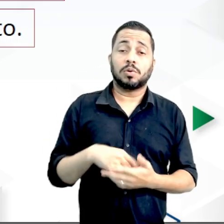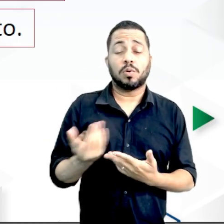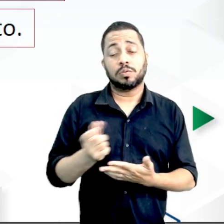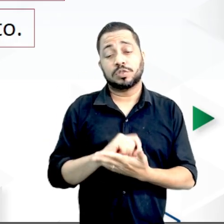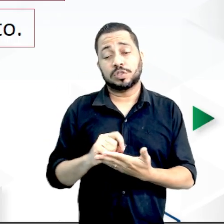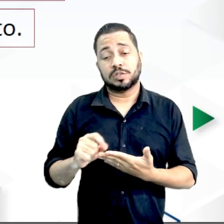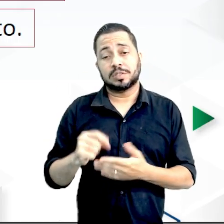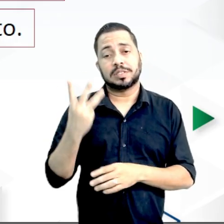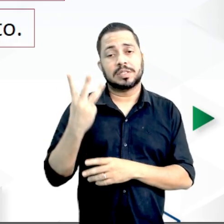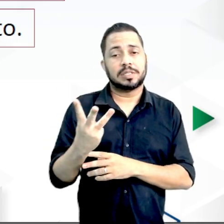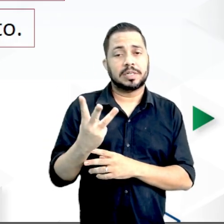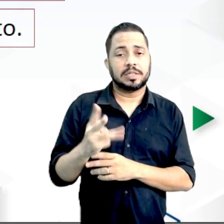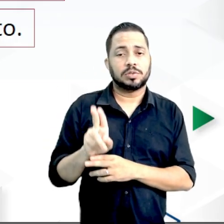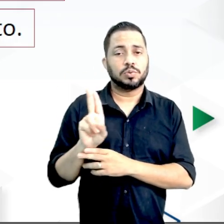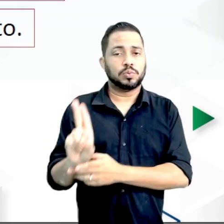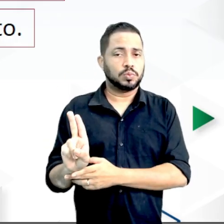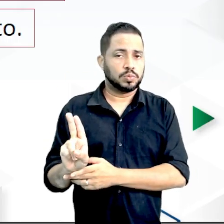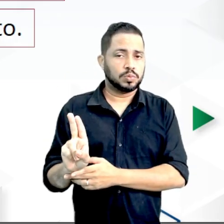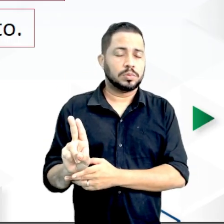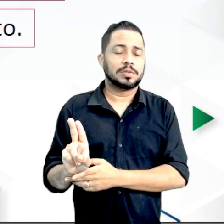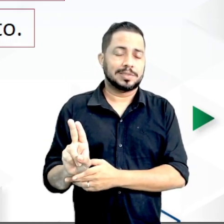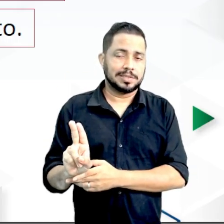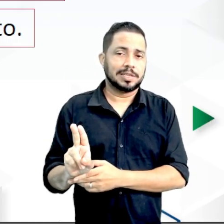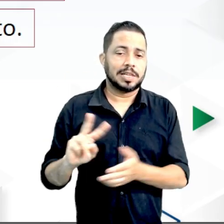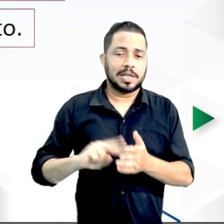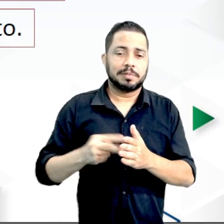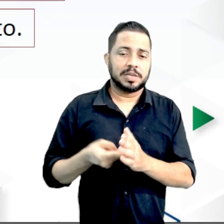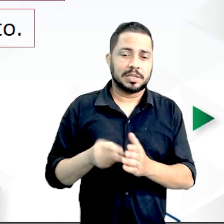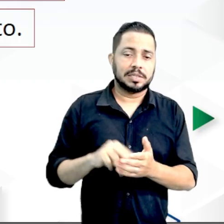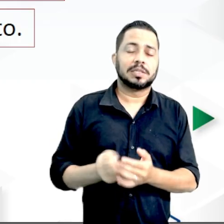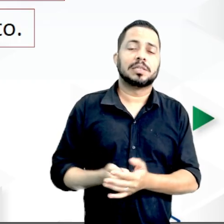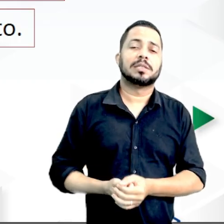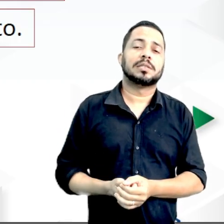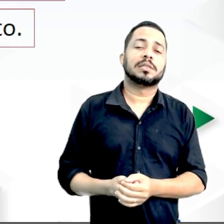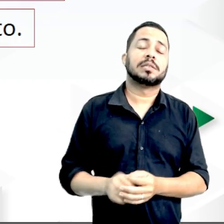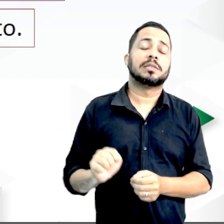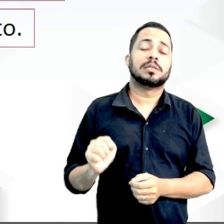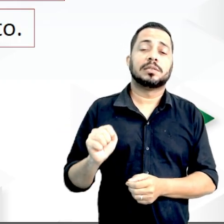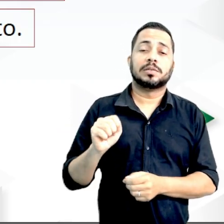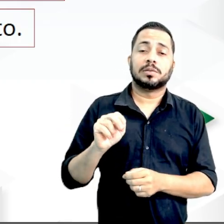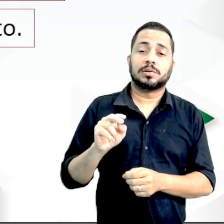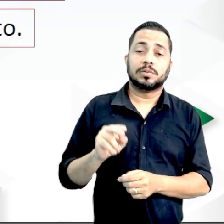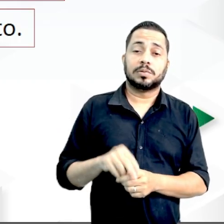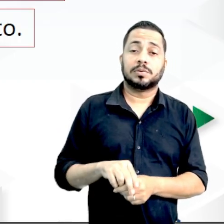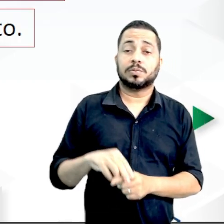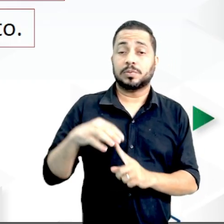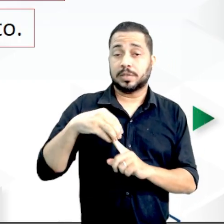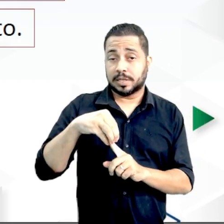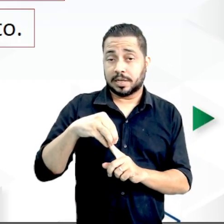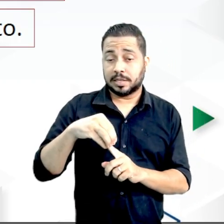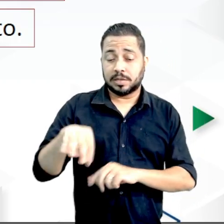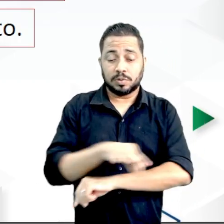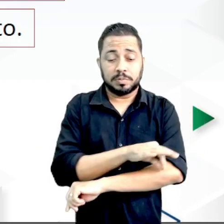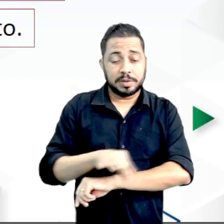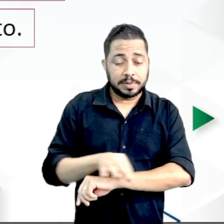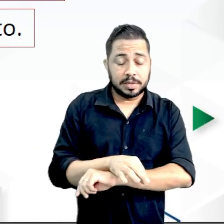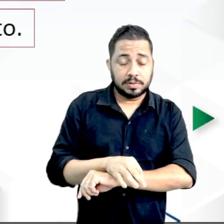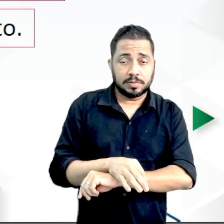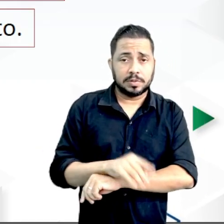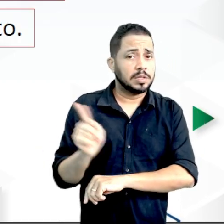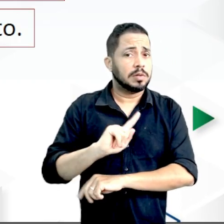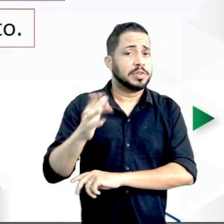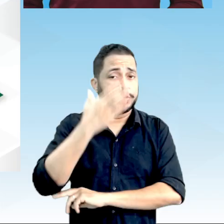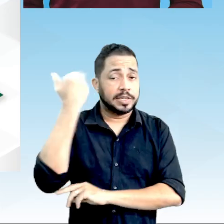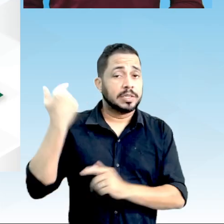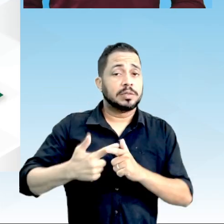ó, 3U, tá? Que representa a unidade de comprimento. Tranquilo? Só isso. Não esquece isso, porque